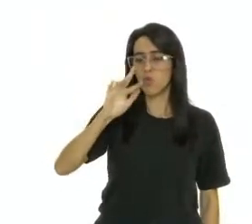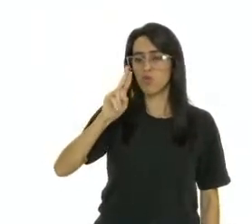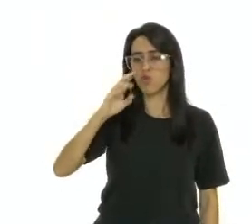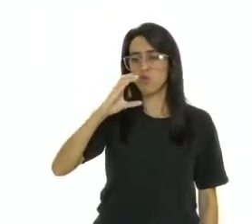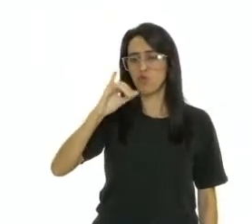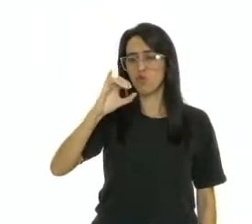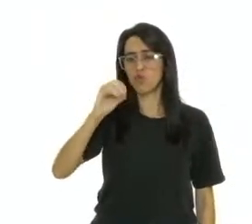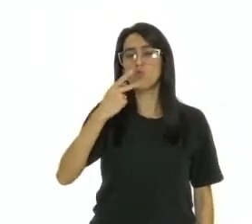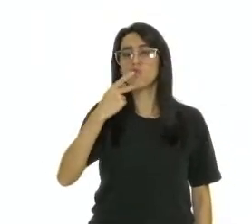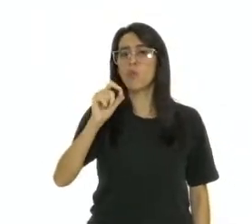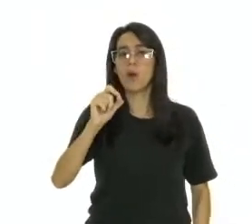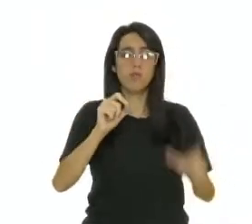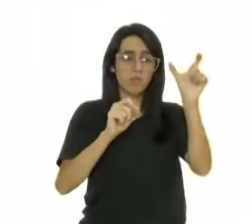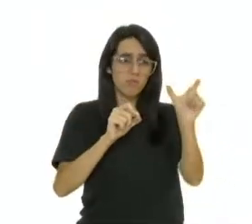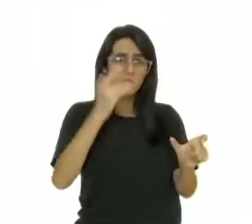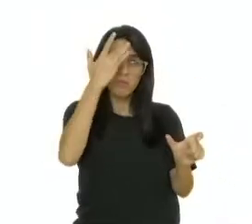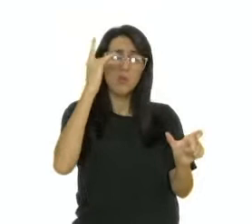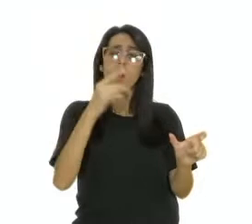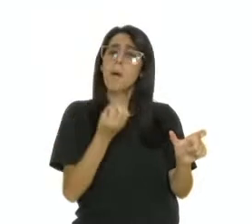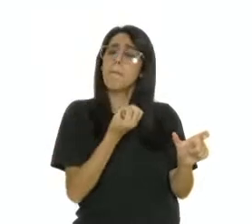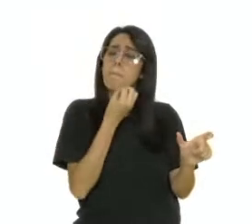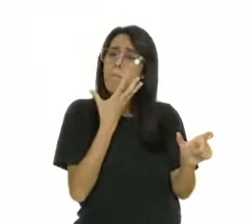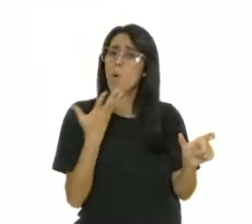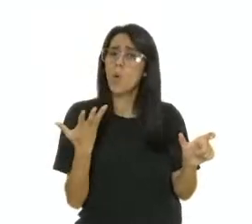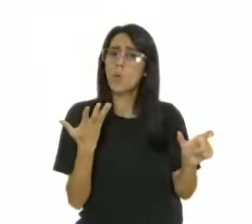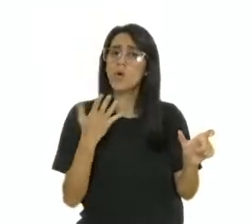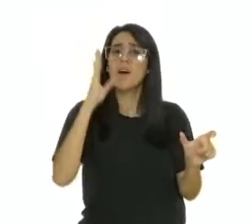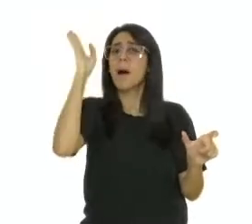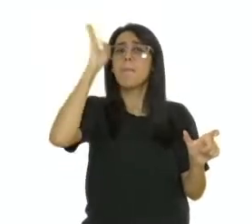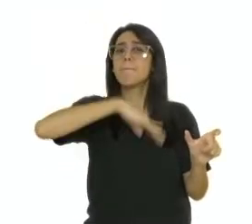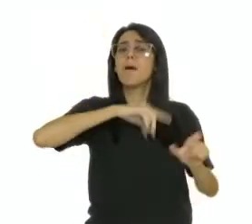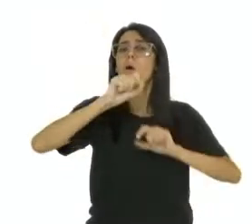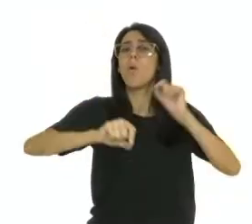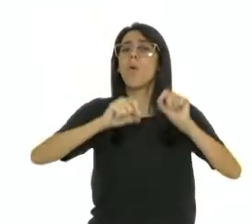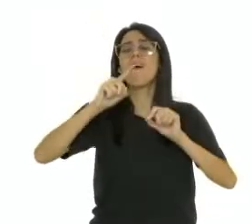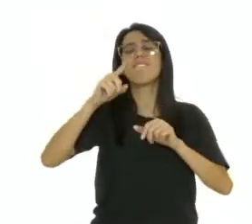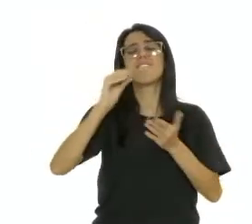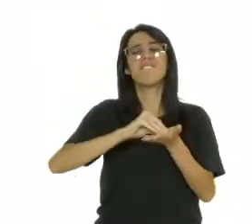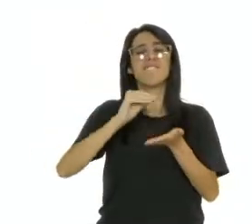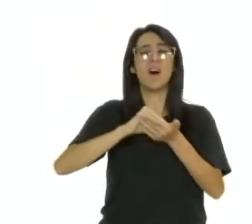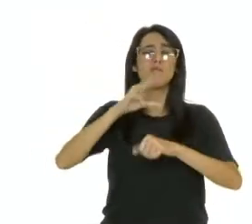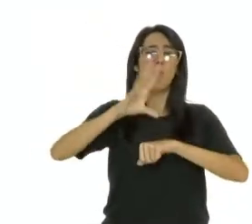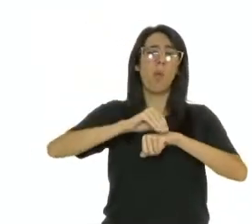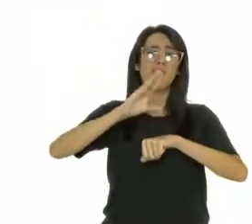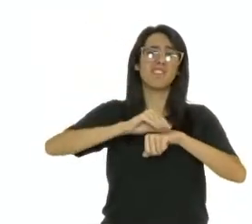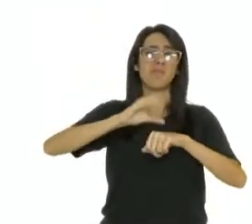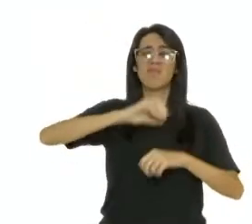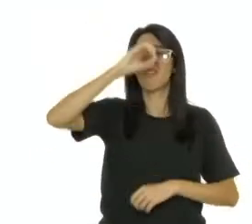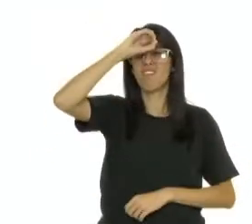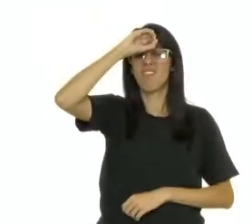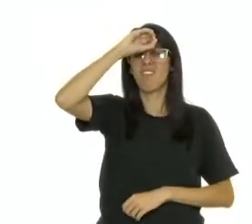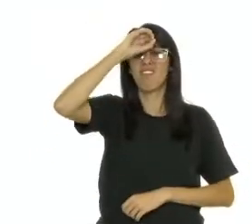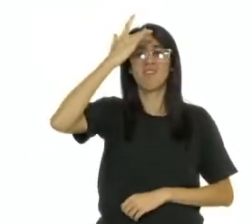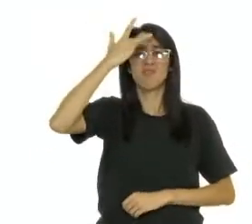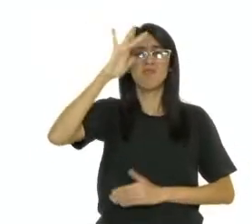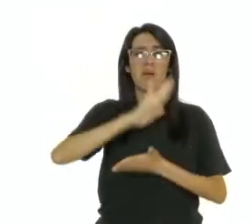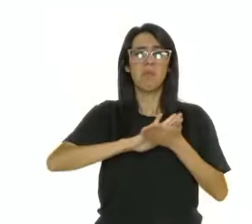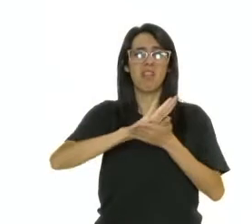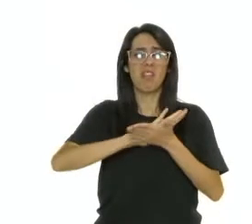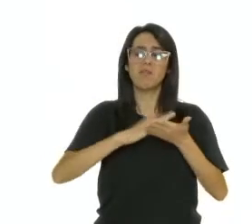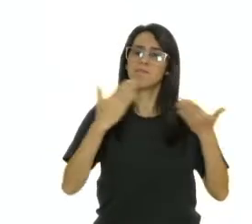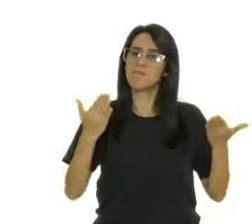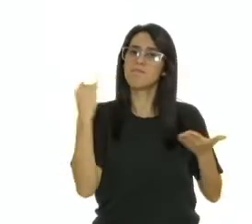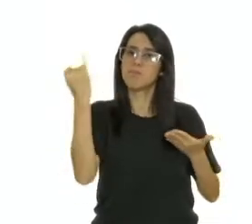como naturalmente bom e pensava que todo mal vem da falta de conhecimento e da ignorância. A educação, portanto, implica